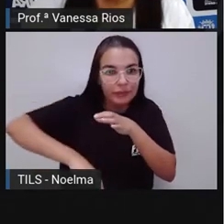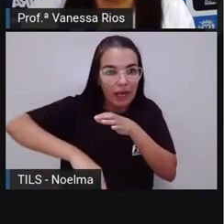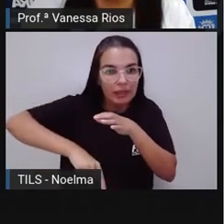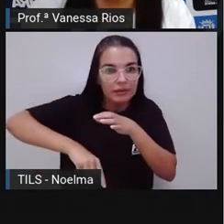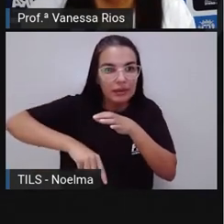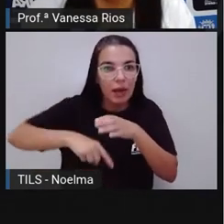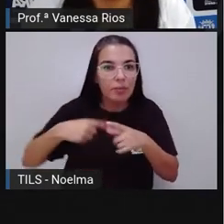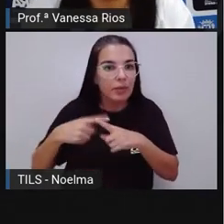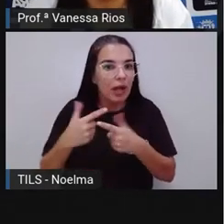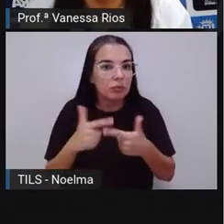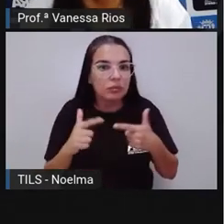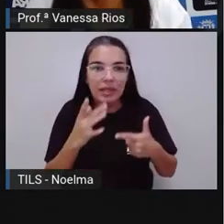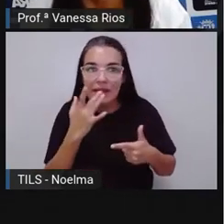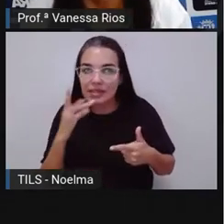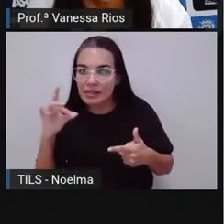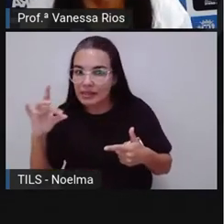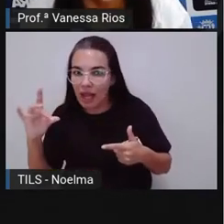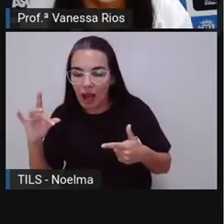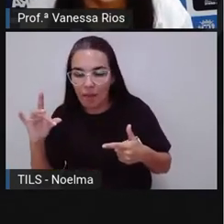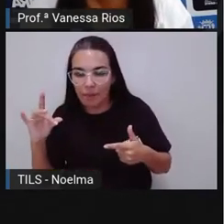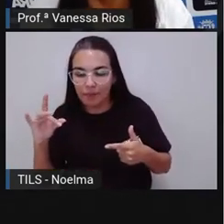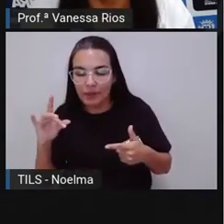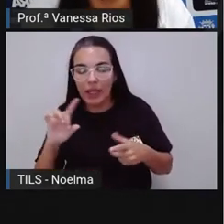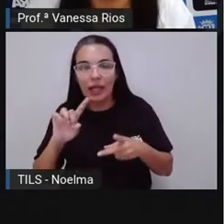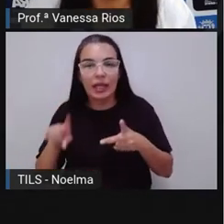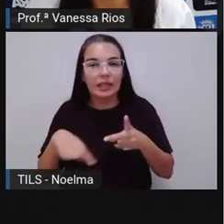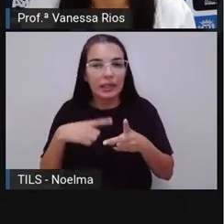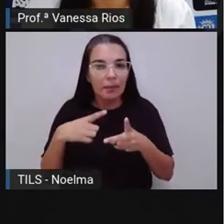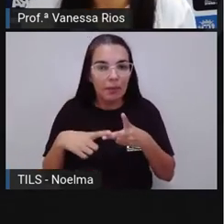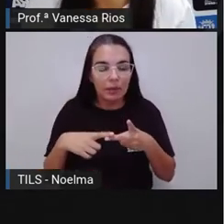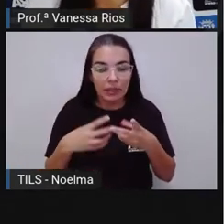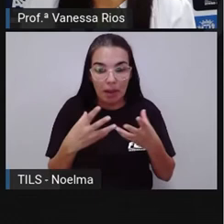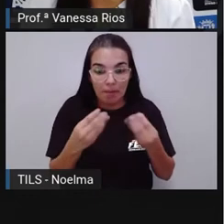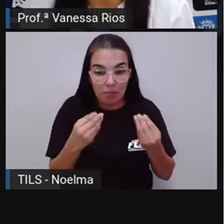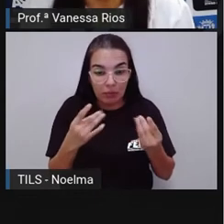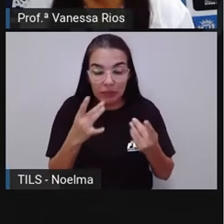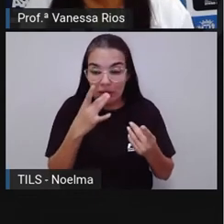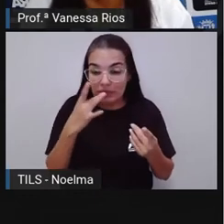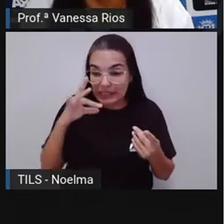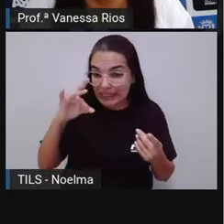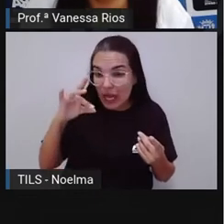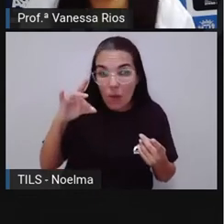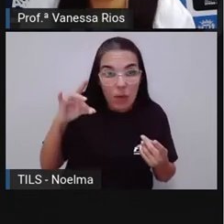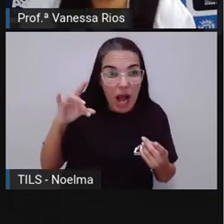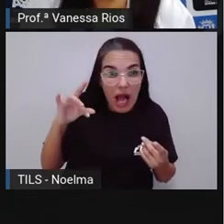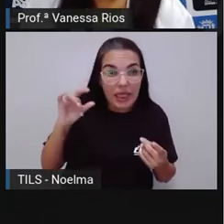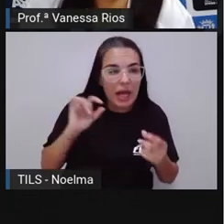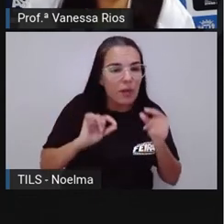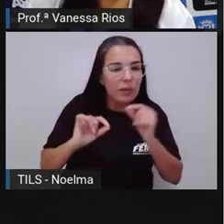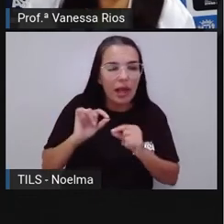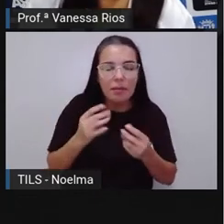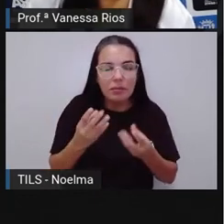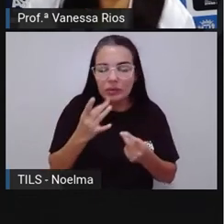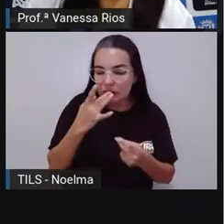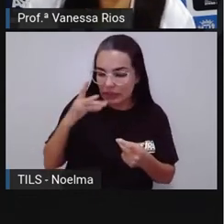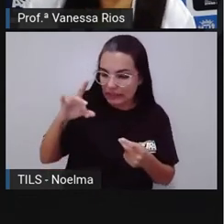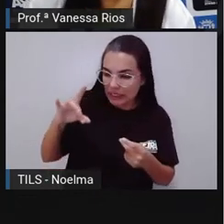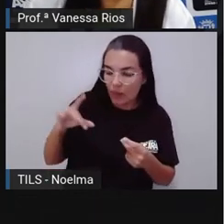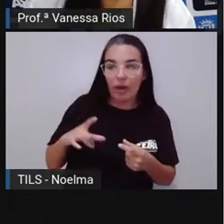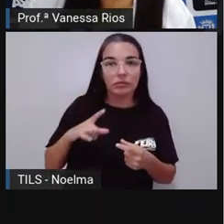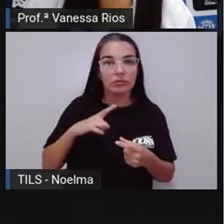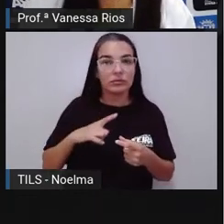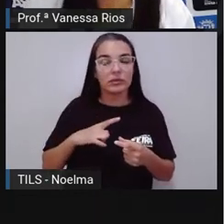densidade, não é? Maior que a densidade da água. Na água muito salgada, a água muito salgada passa a ter uma